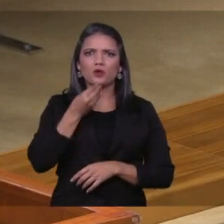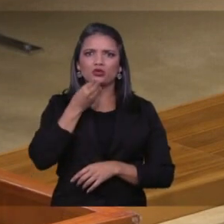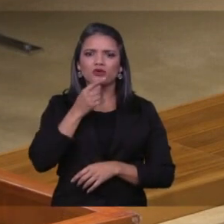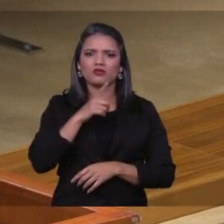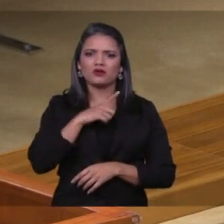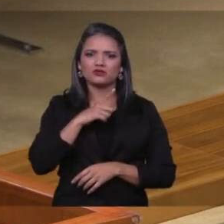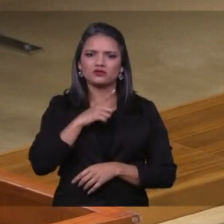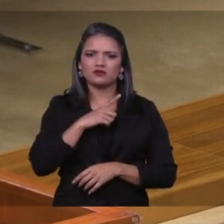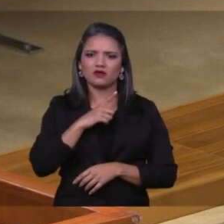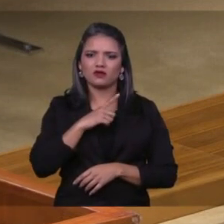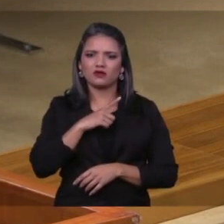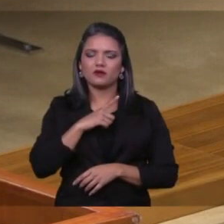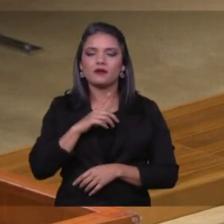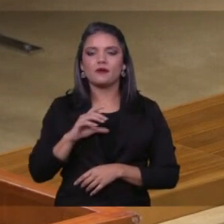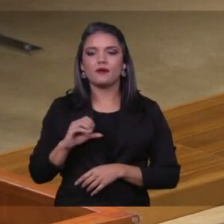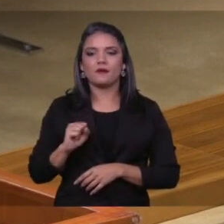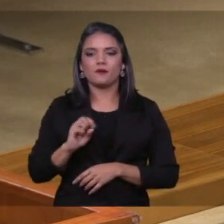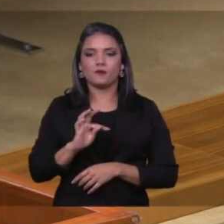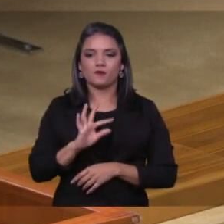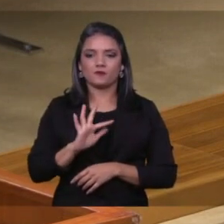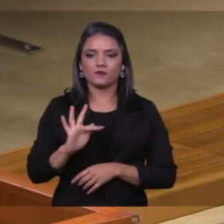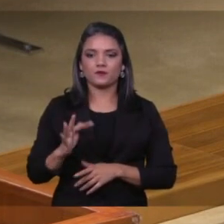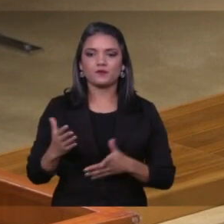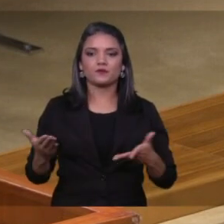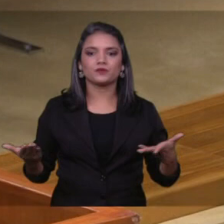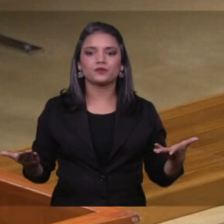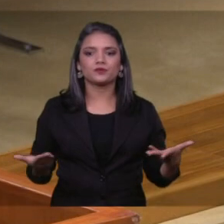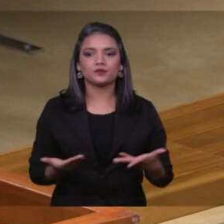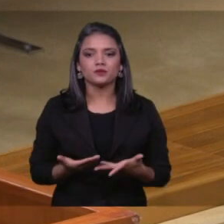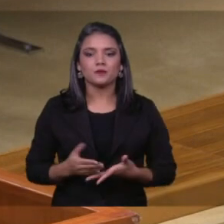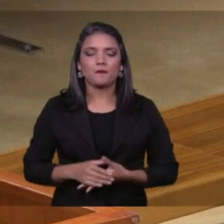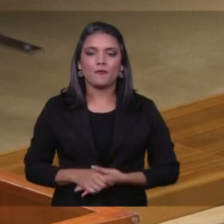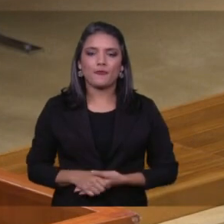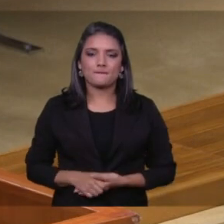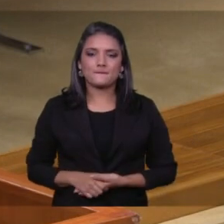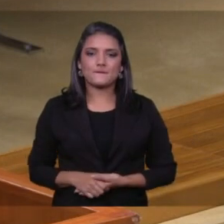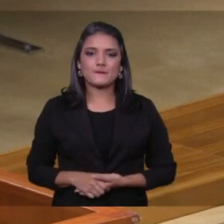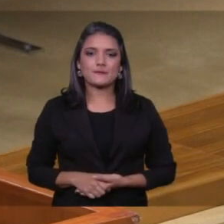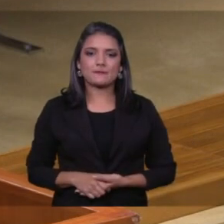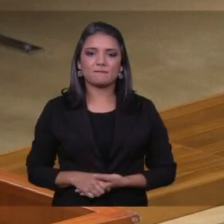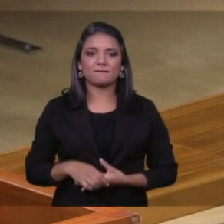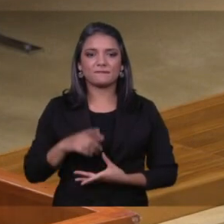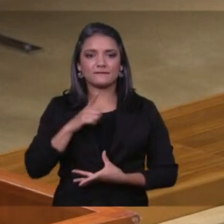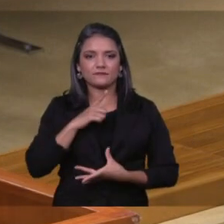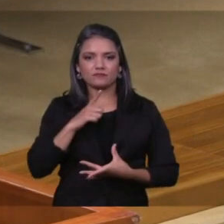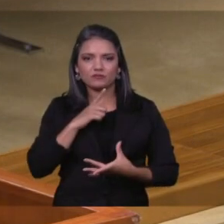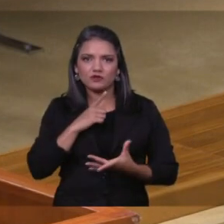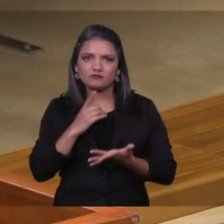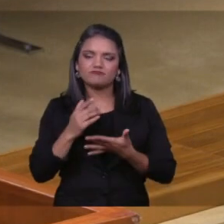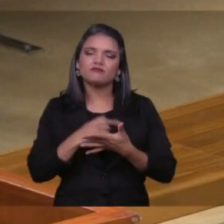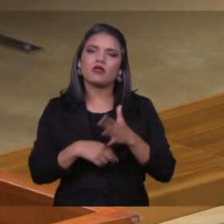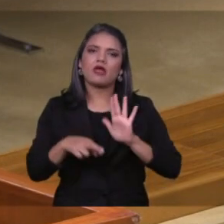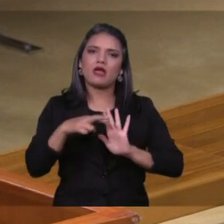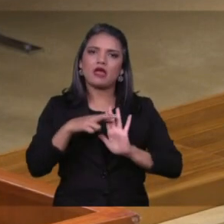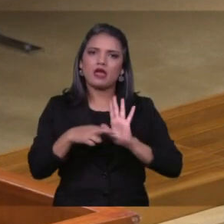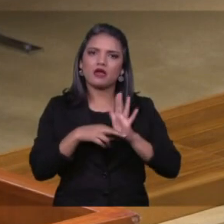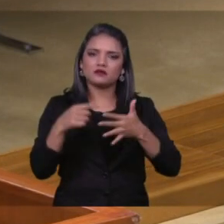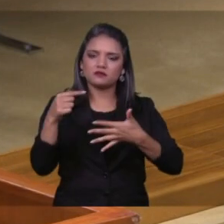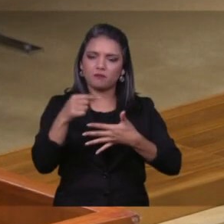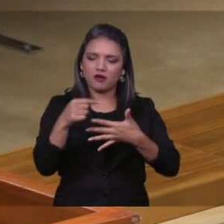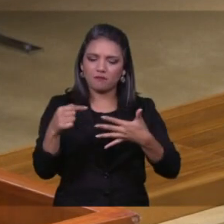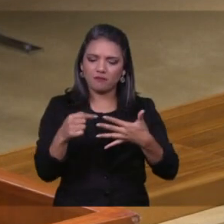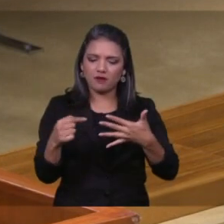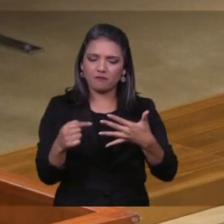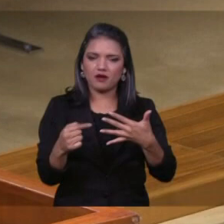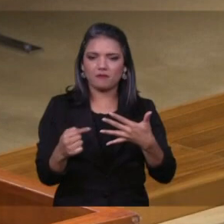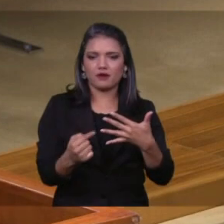pegando a esteira do que o Rafael estava dizendo, de estabelecer alguns critérios para que esse tipo de questão